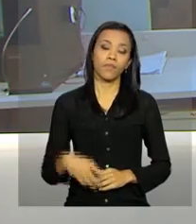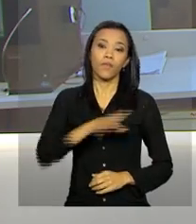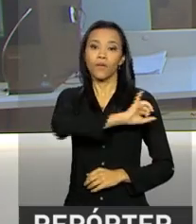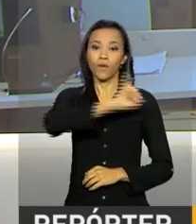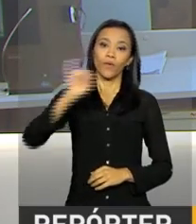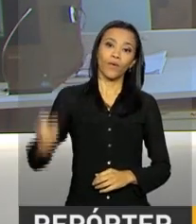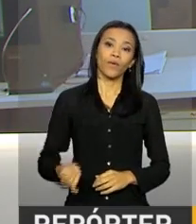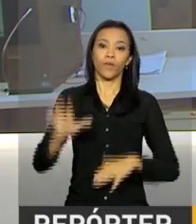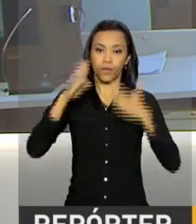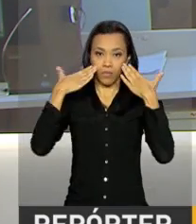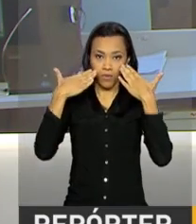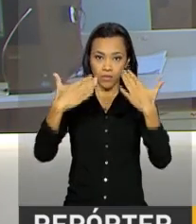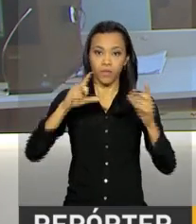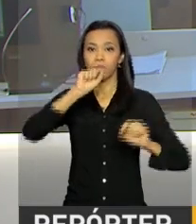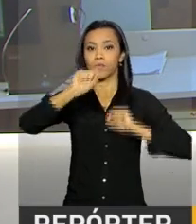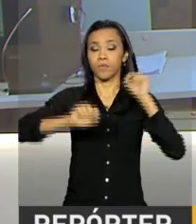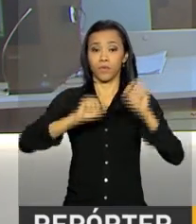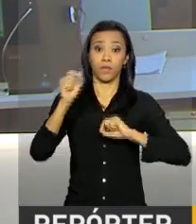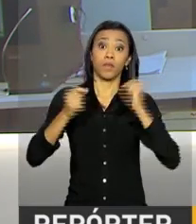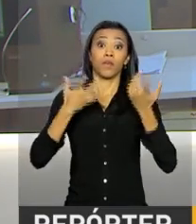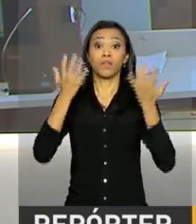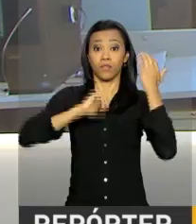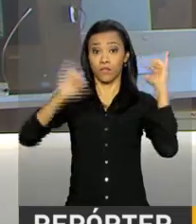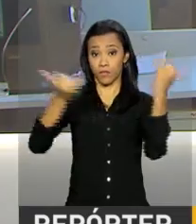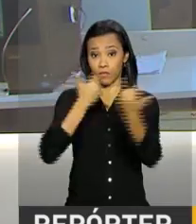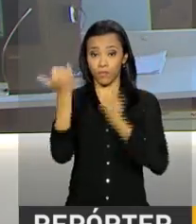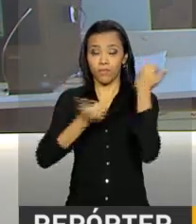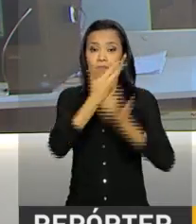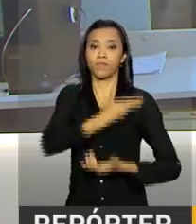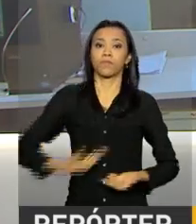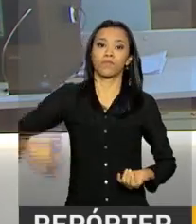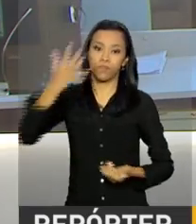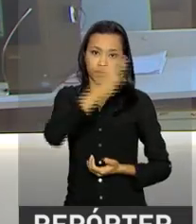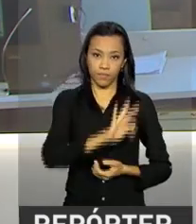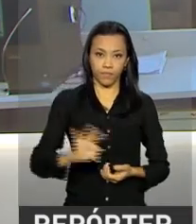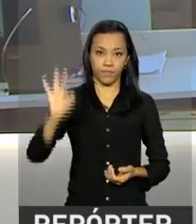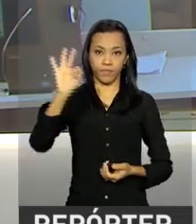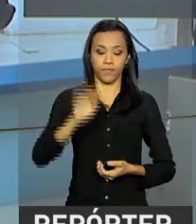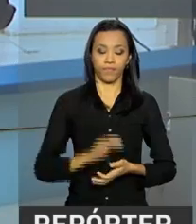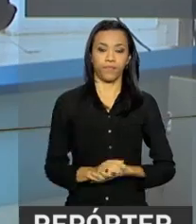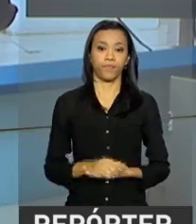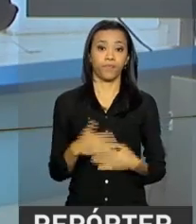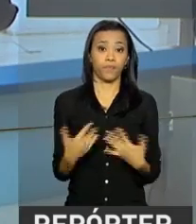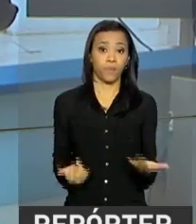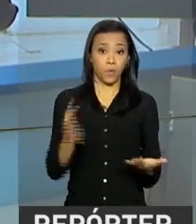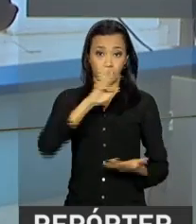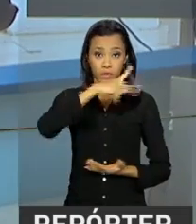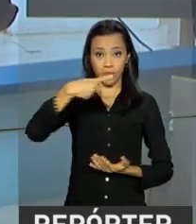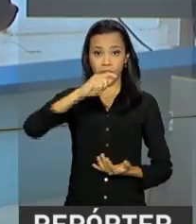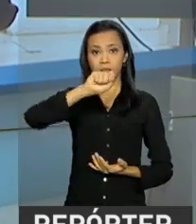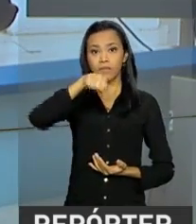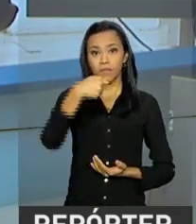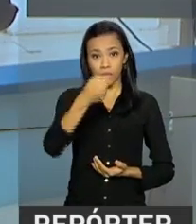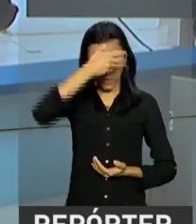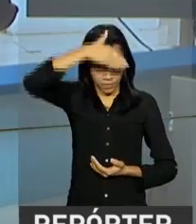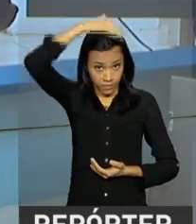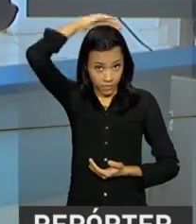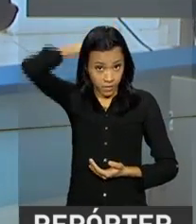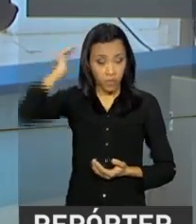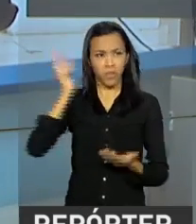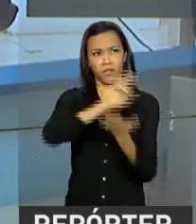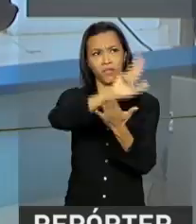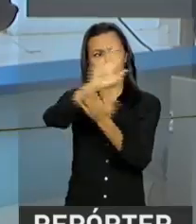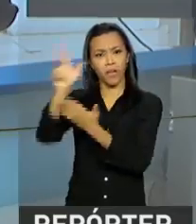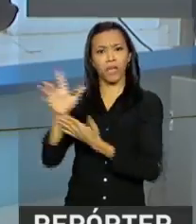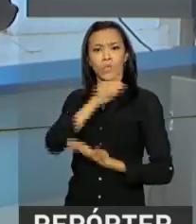Olá, estamos de volta com o repórter NBR e as notícias do governo federal. O presidente em exercício Michel Temer e